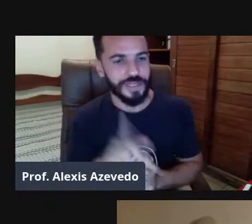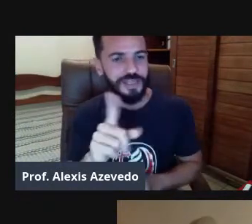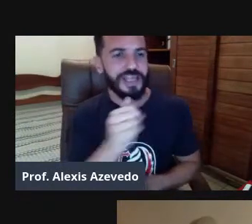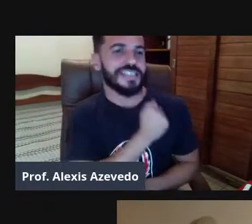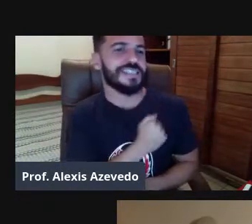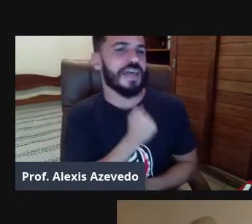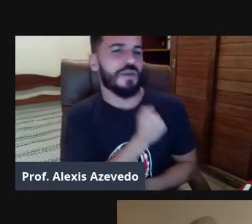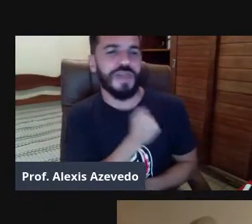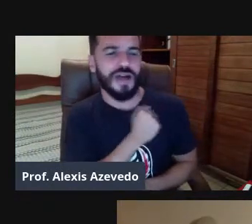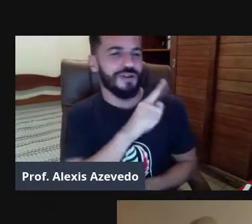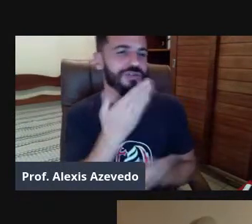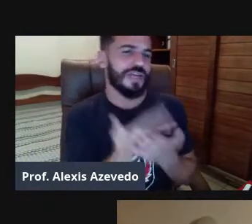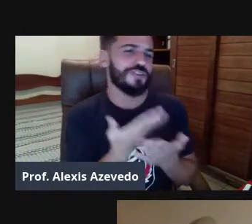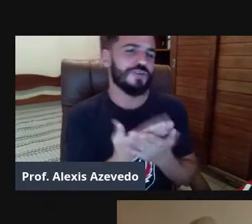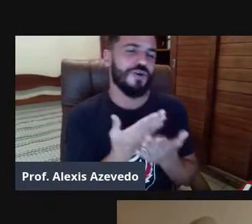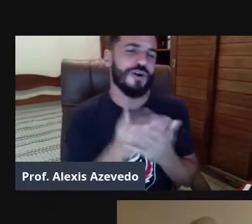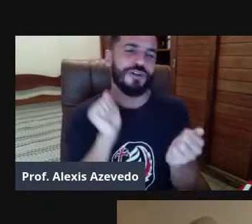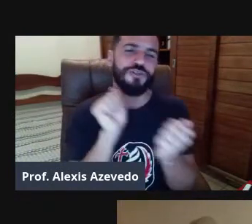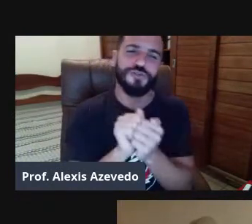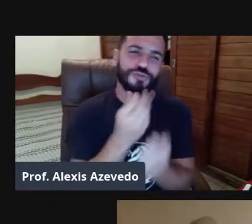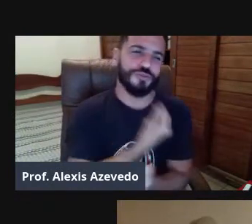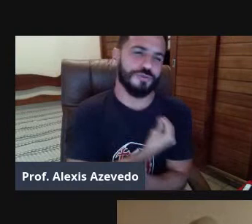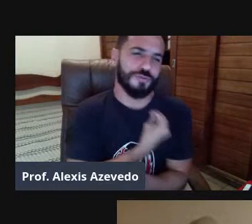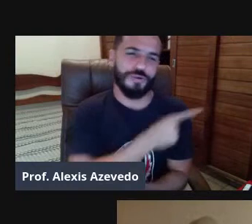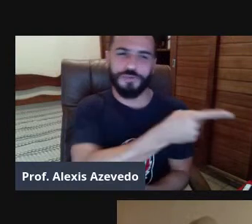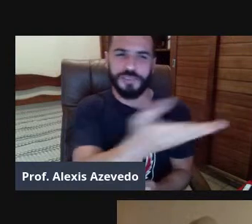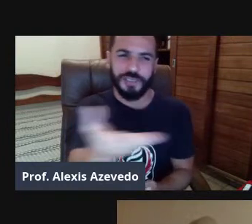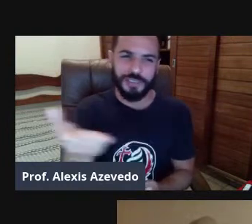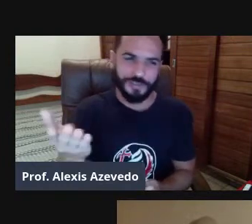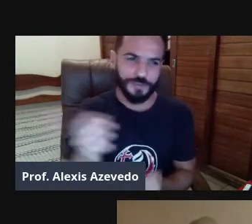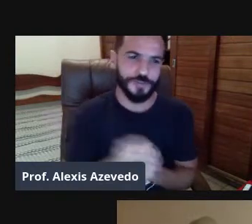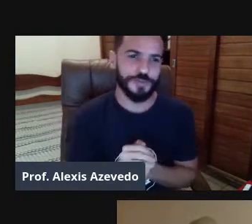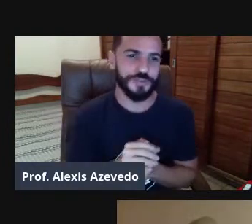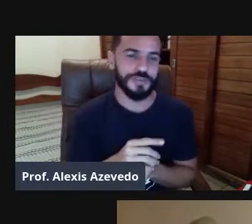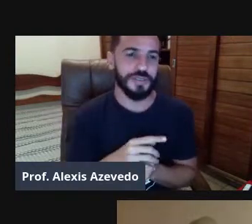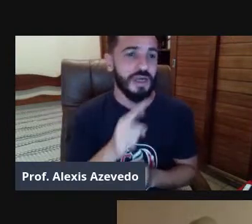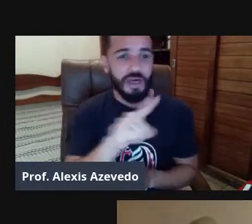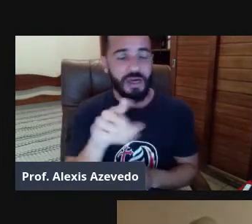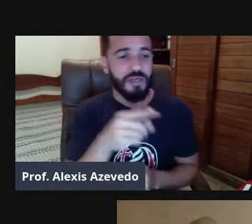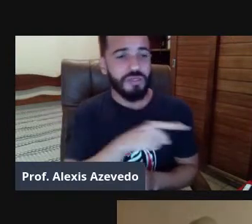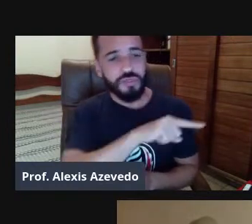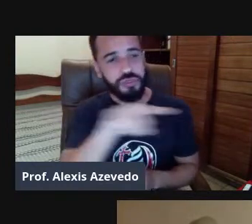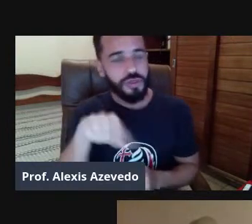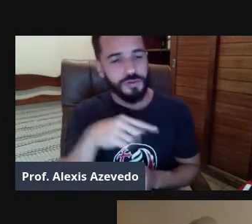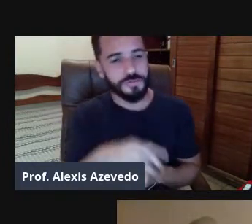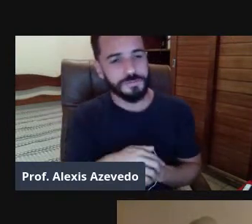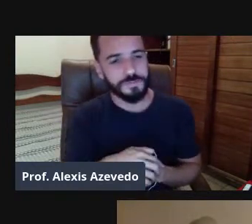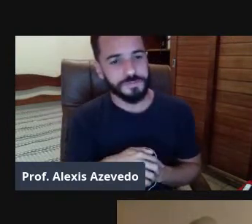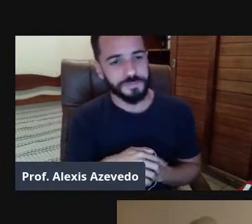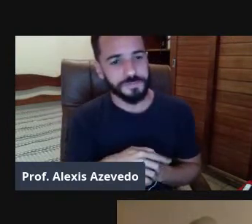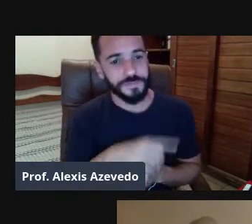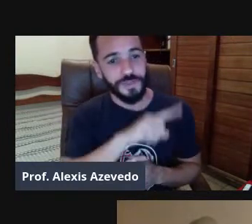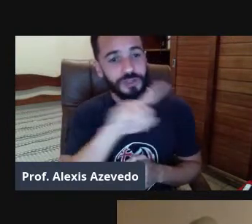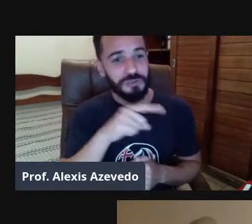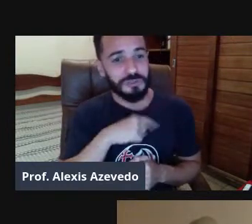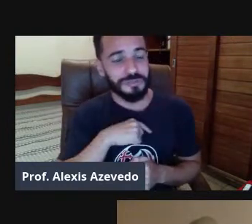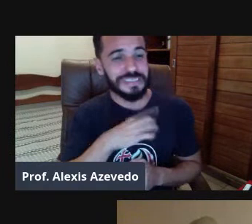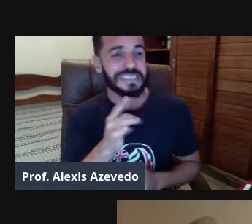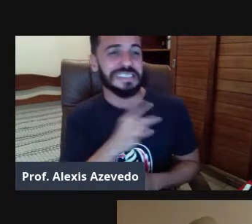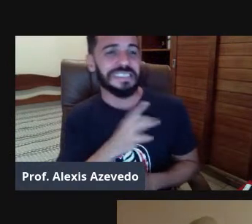da escola e de estar com vocês lá. Estamos todos muito sofridos com